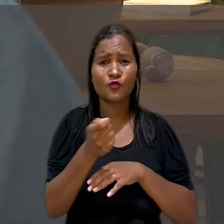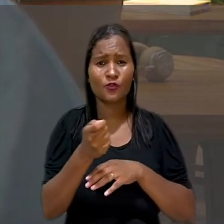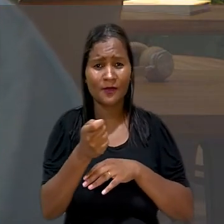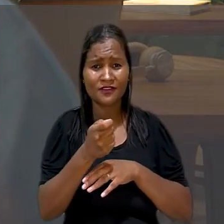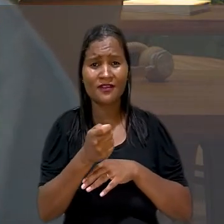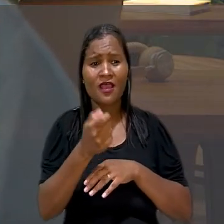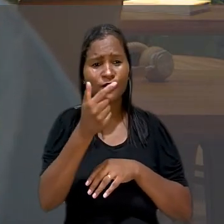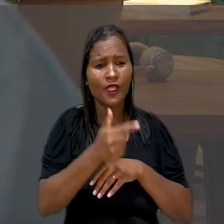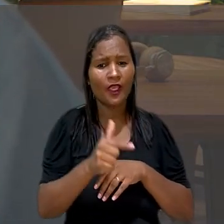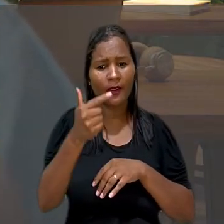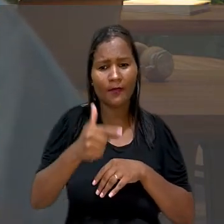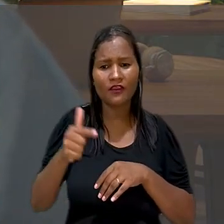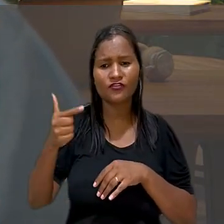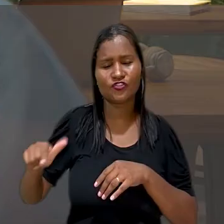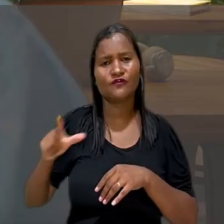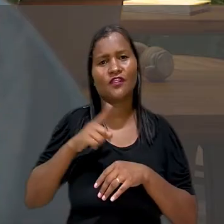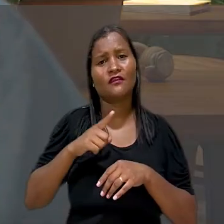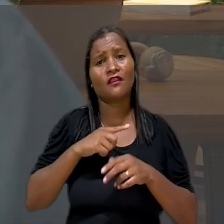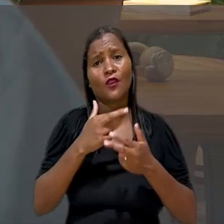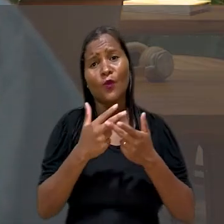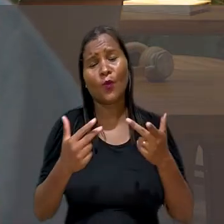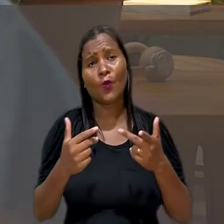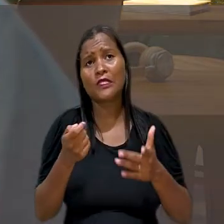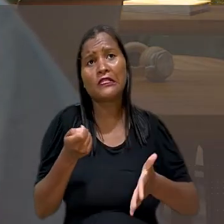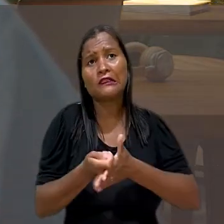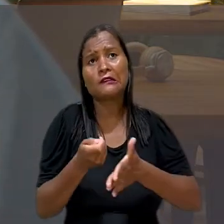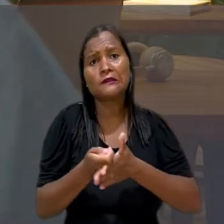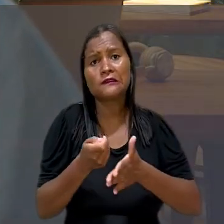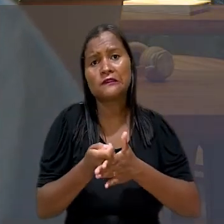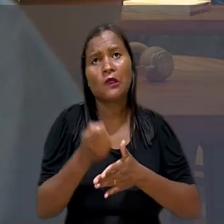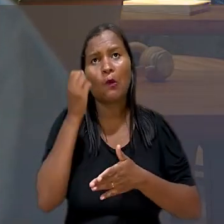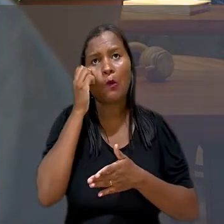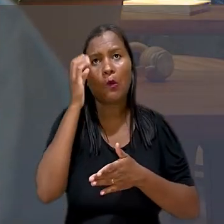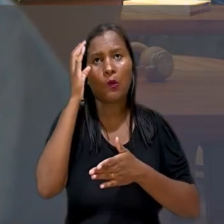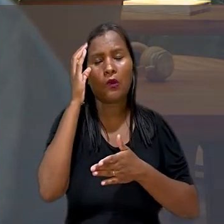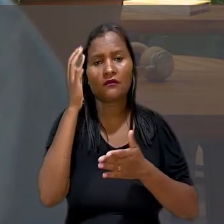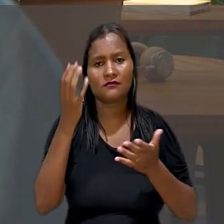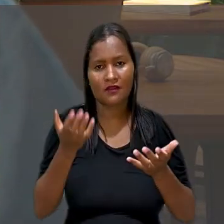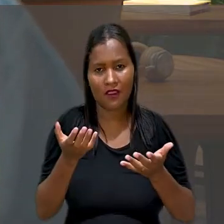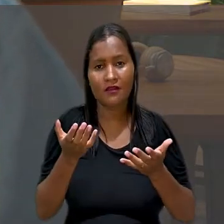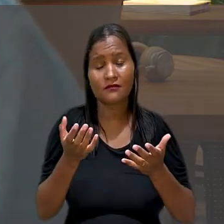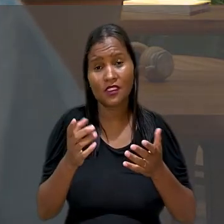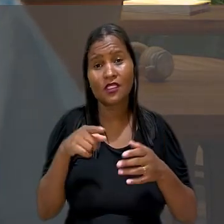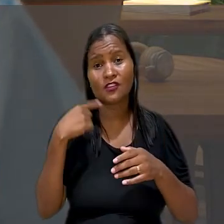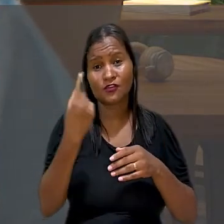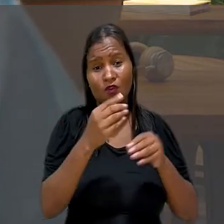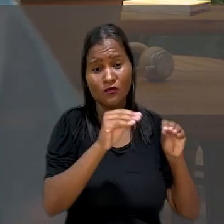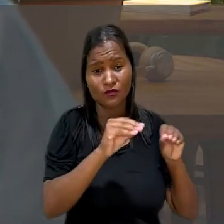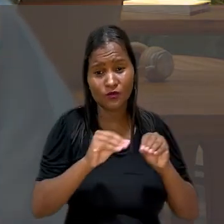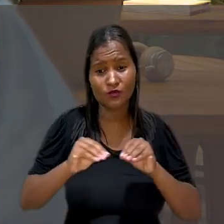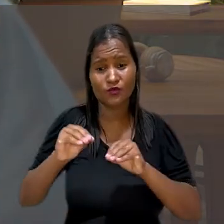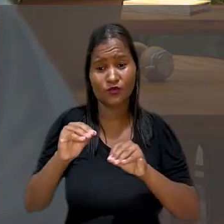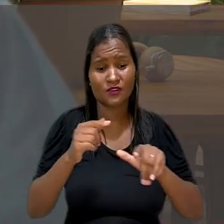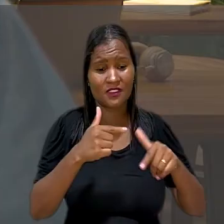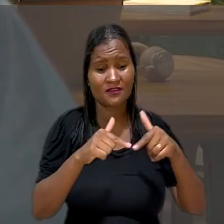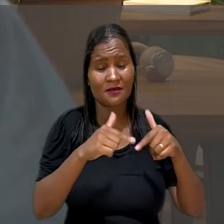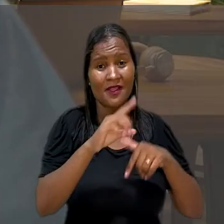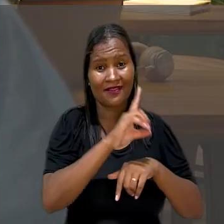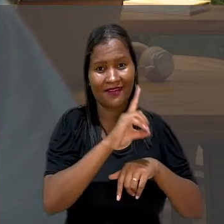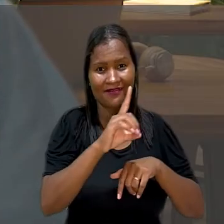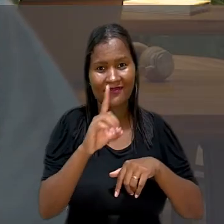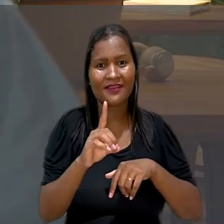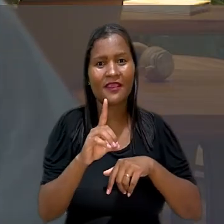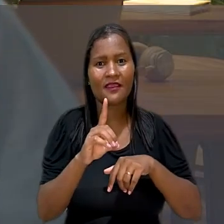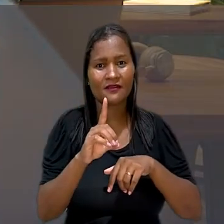ou seja, repetitivos, que têm tarefas que não exigem um grande conhecimento. E a gente desloca esses empregos